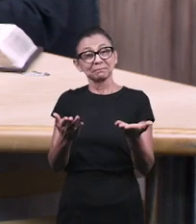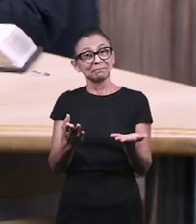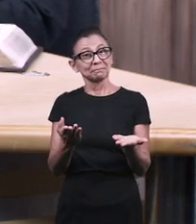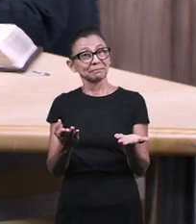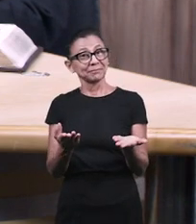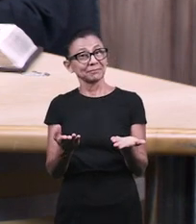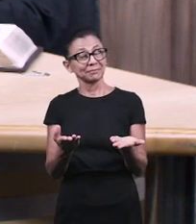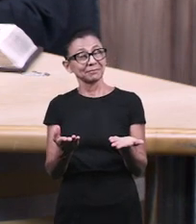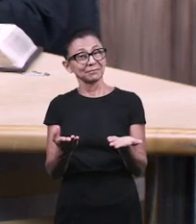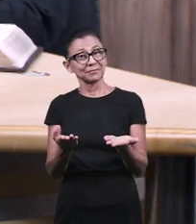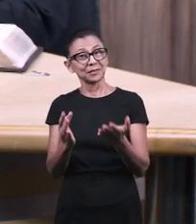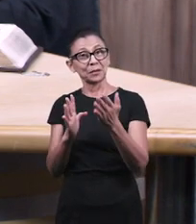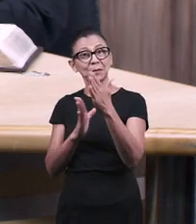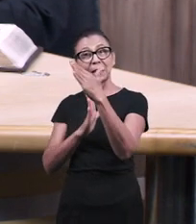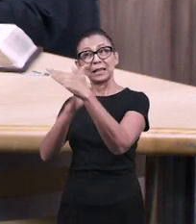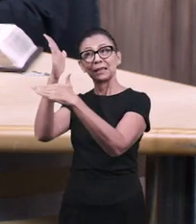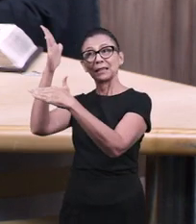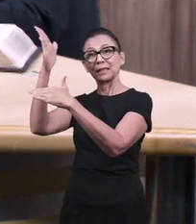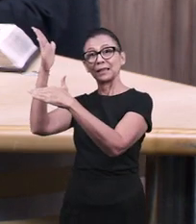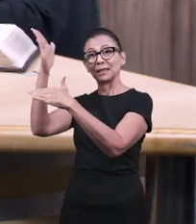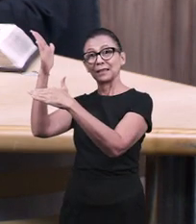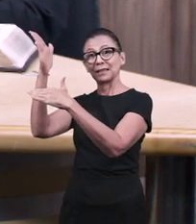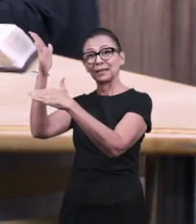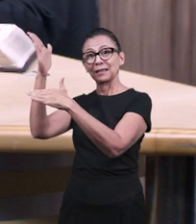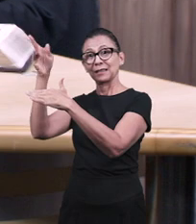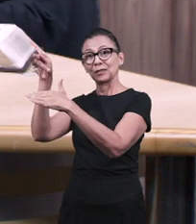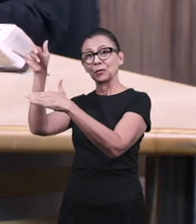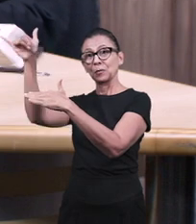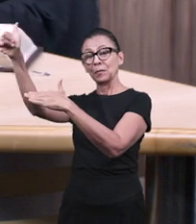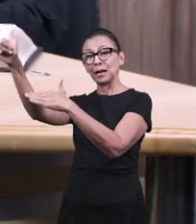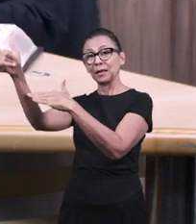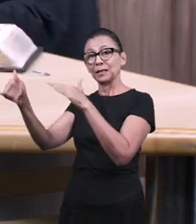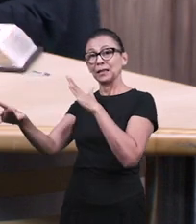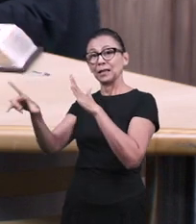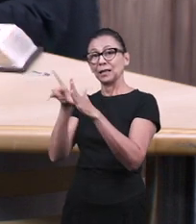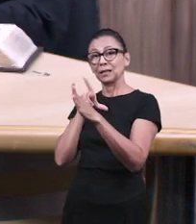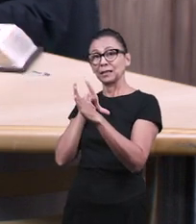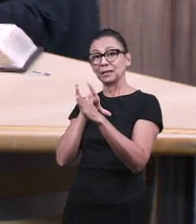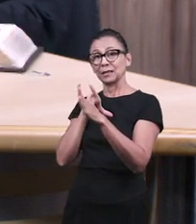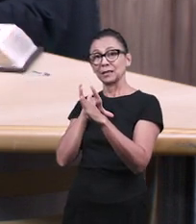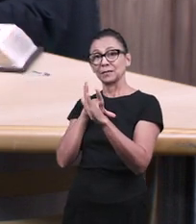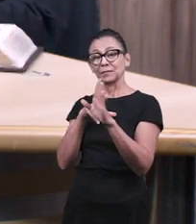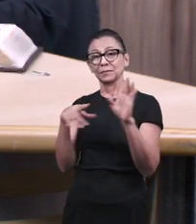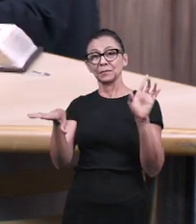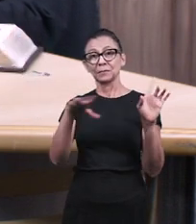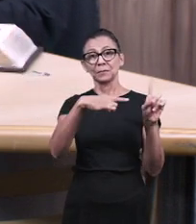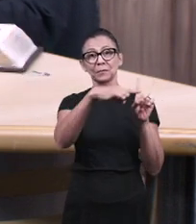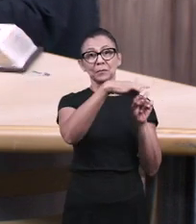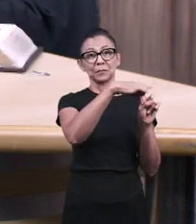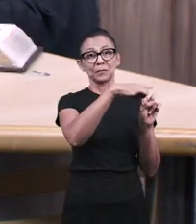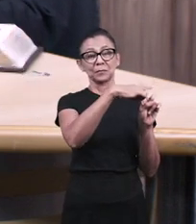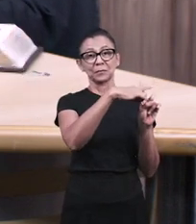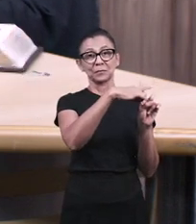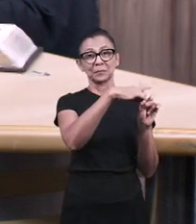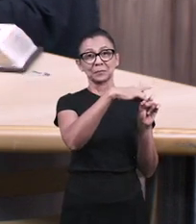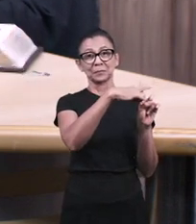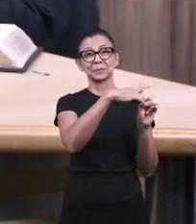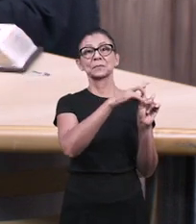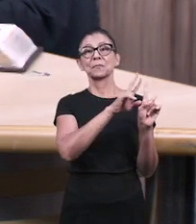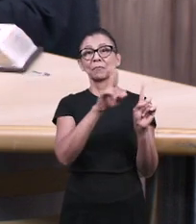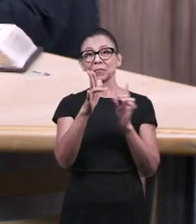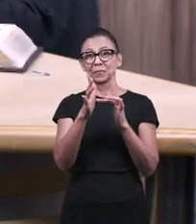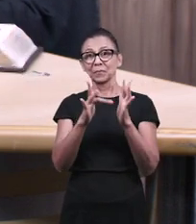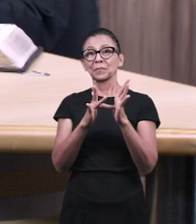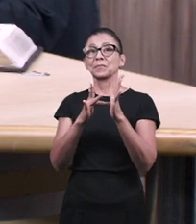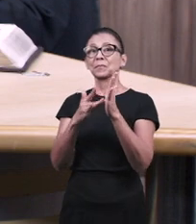Então, para ir ao Pai, precisa necessariamente passar por Jesus. Pelo seu sacrifício.